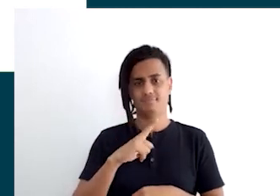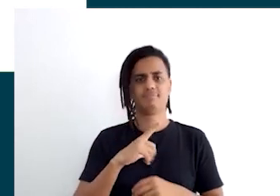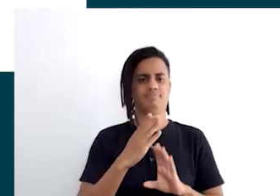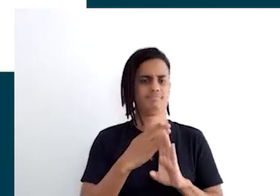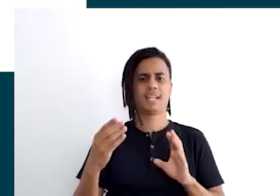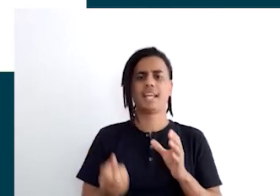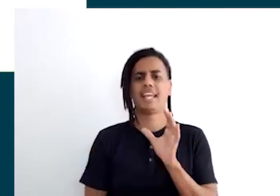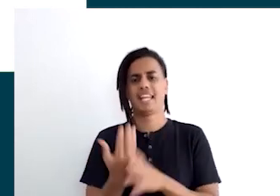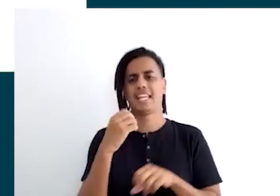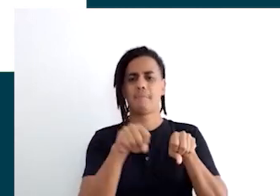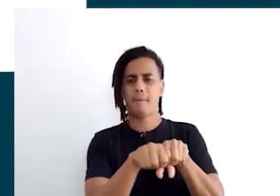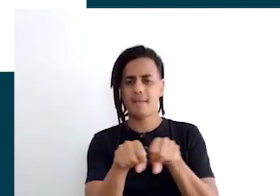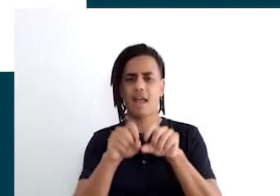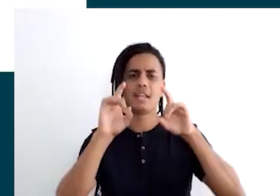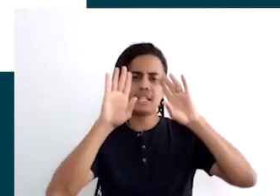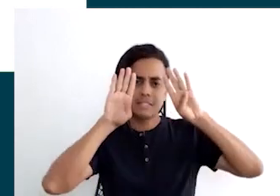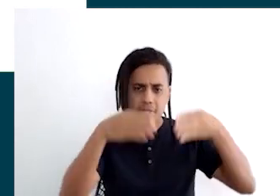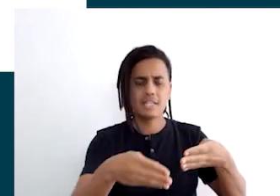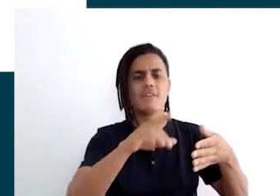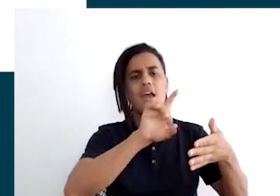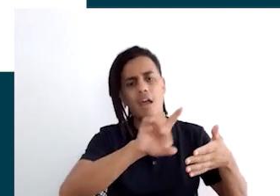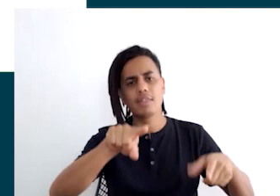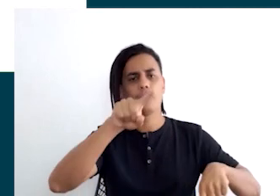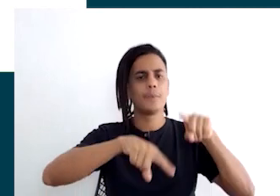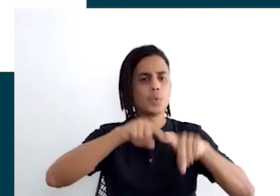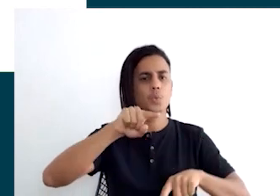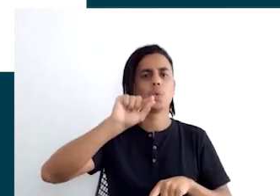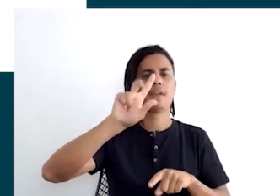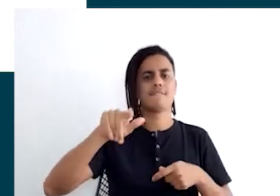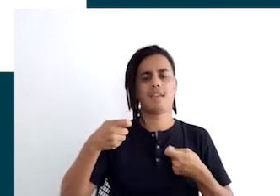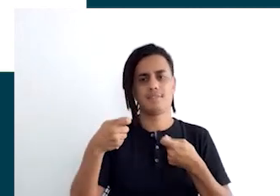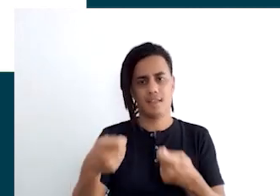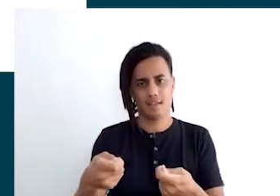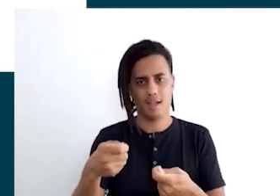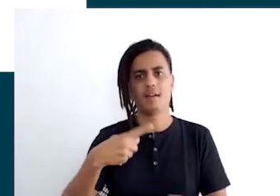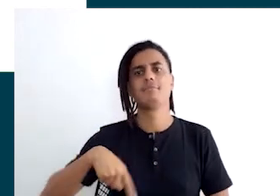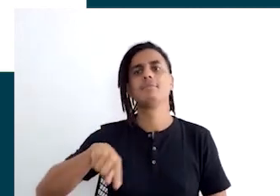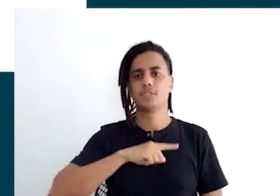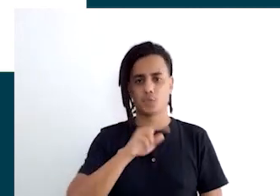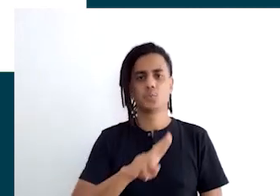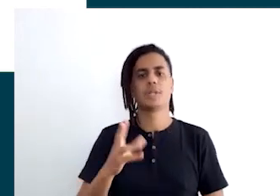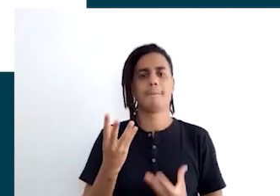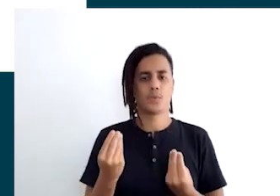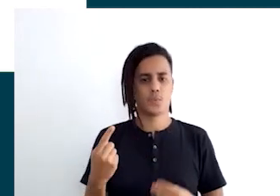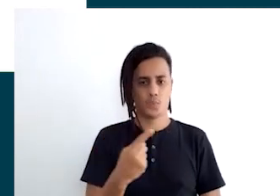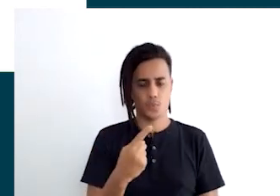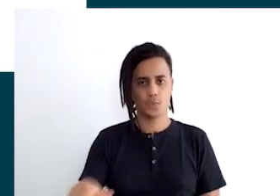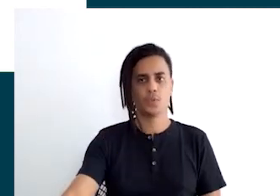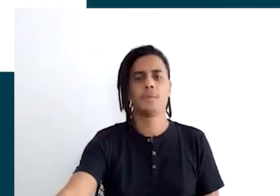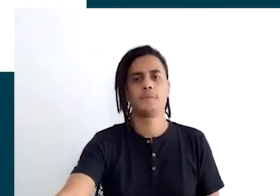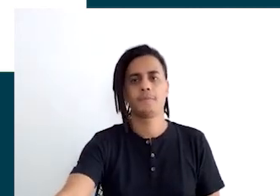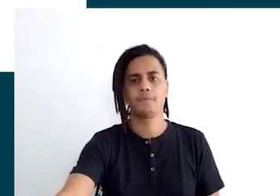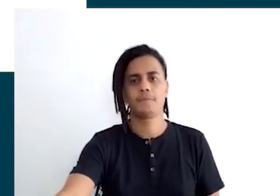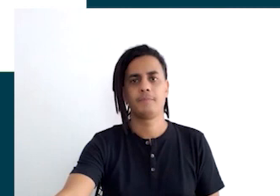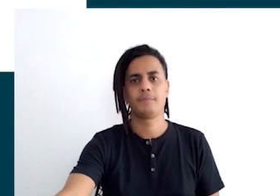pipelines específicas para cada tipo de produto que está sendo entregue, então a gente customiza bastante o Jenkins. Tem outra opção também que a gente até destacou